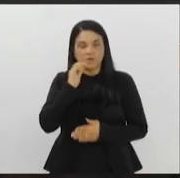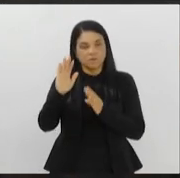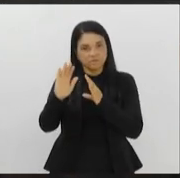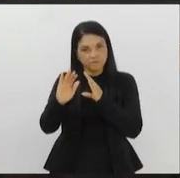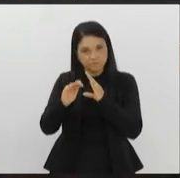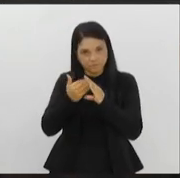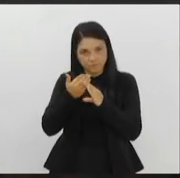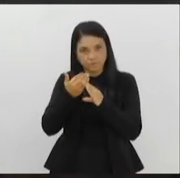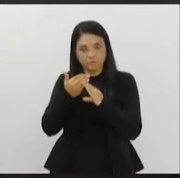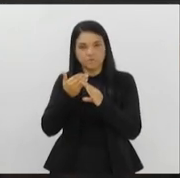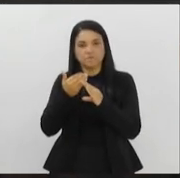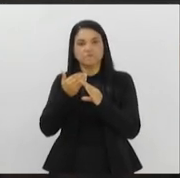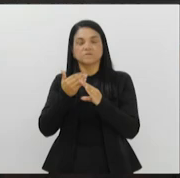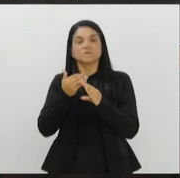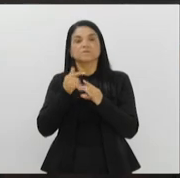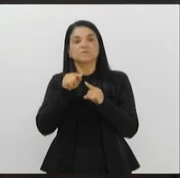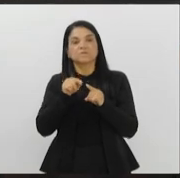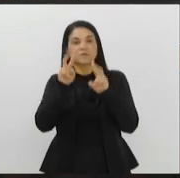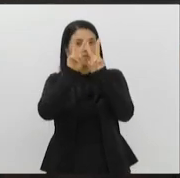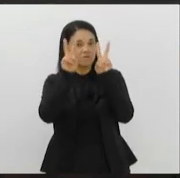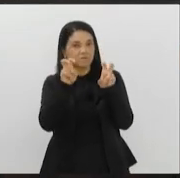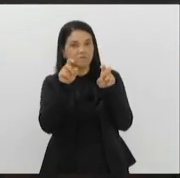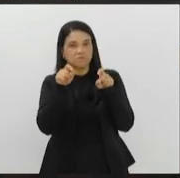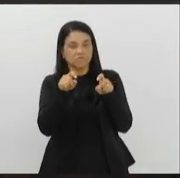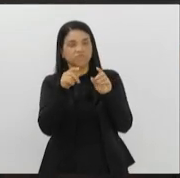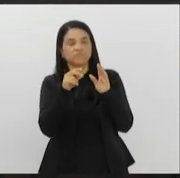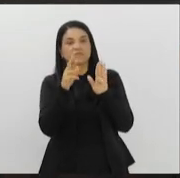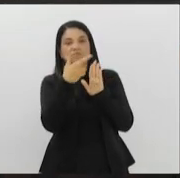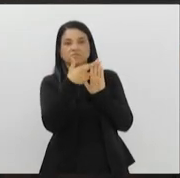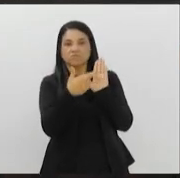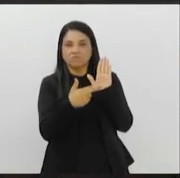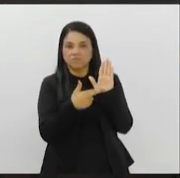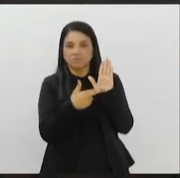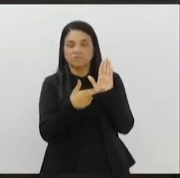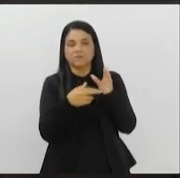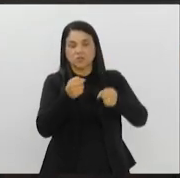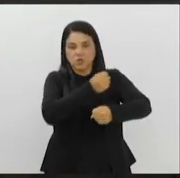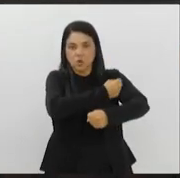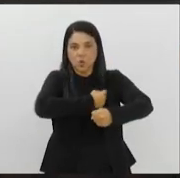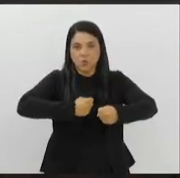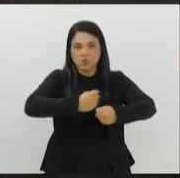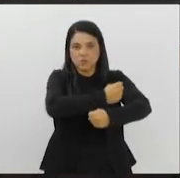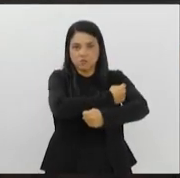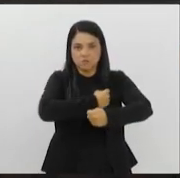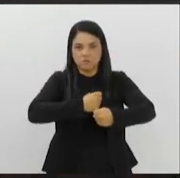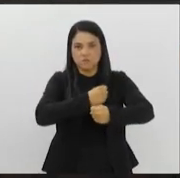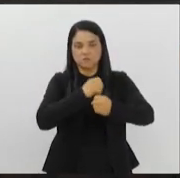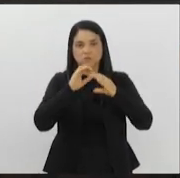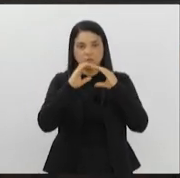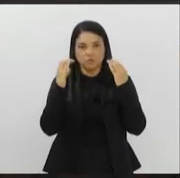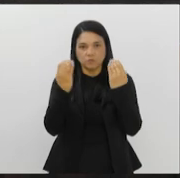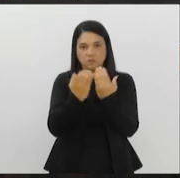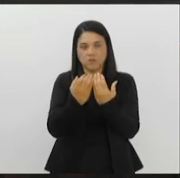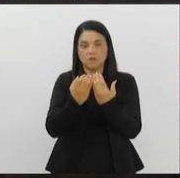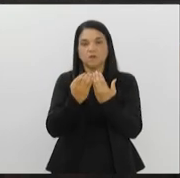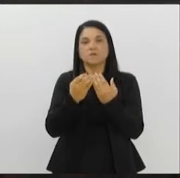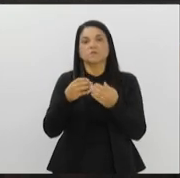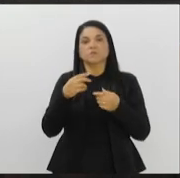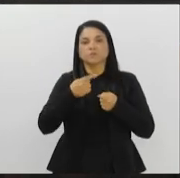de mensagem dispondo sobre a regulamentação da instalação de cozinhas comunitárias no município de Três